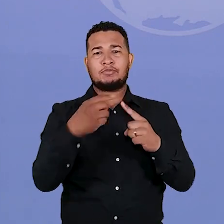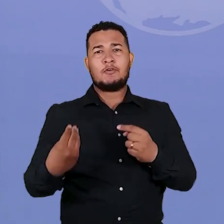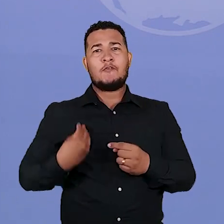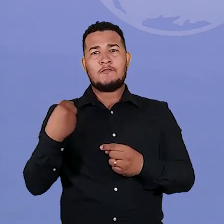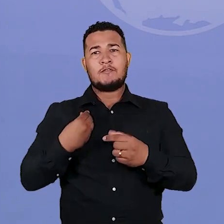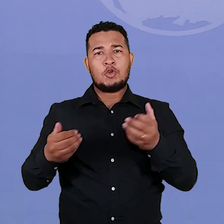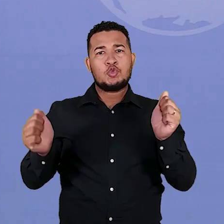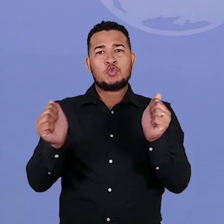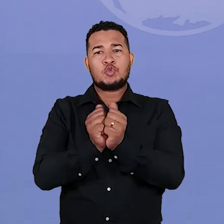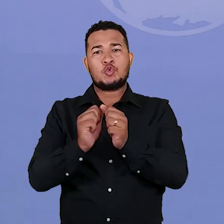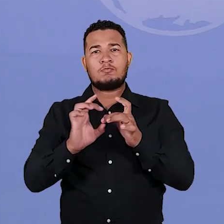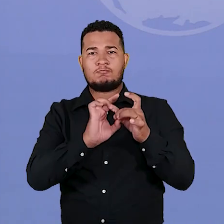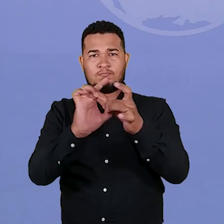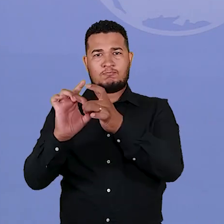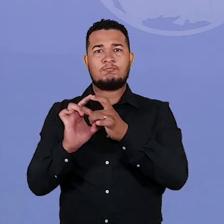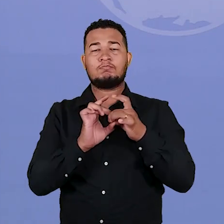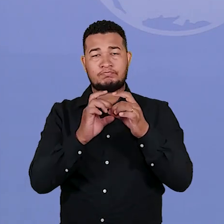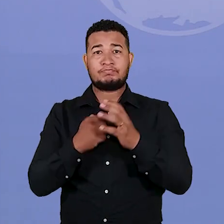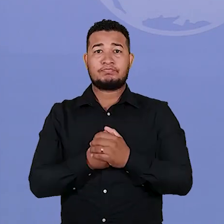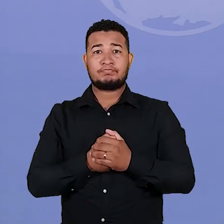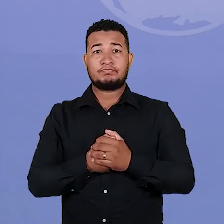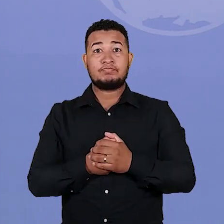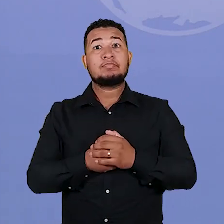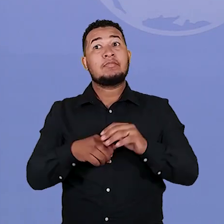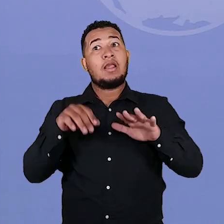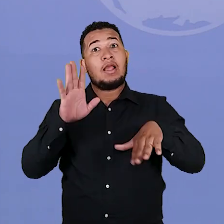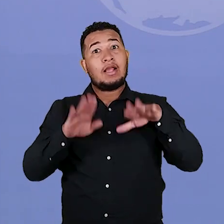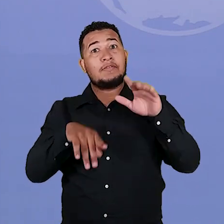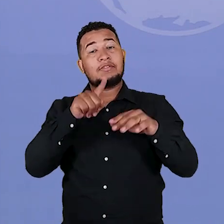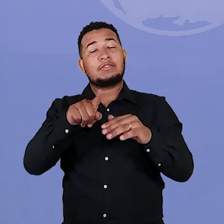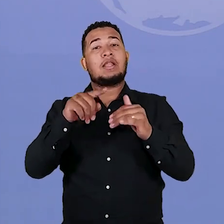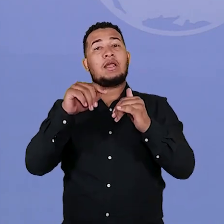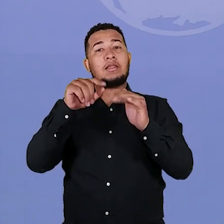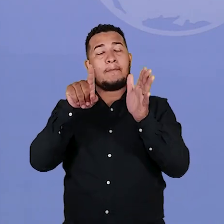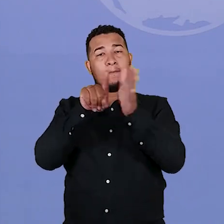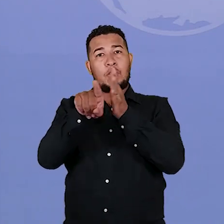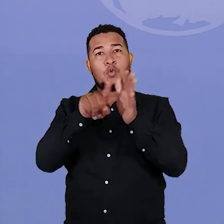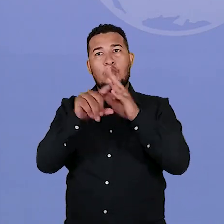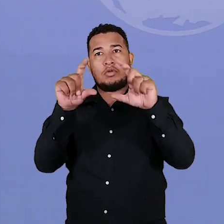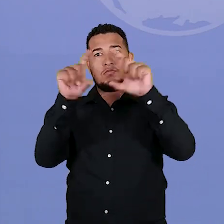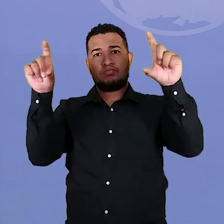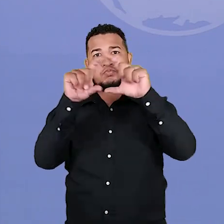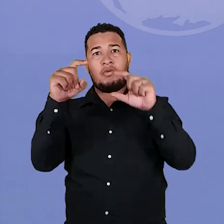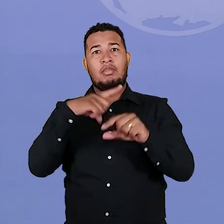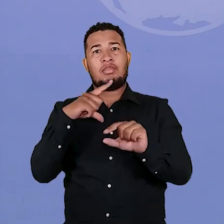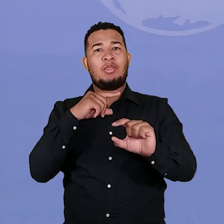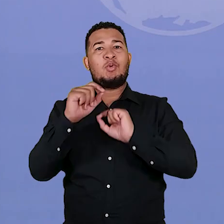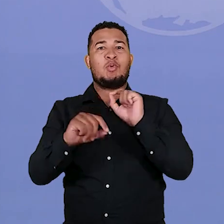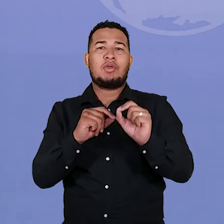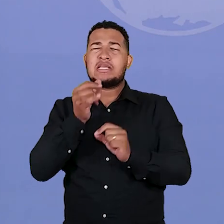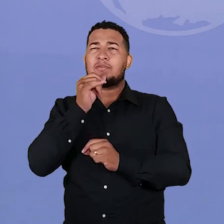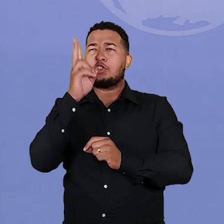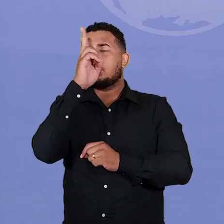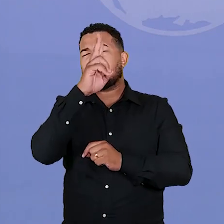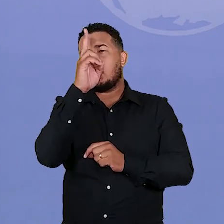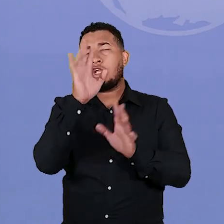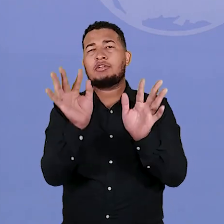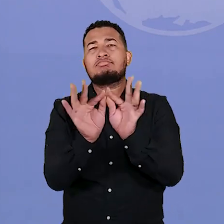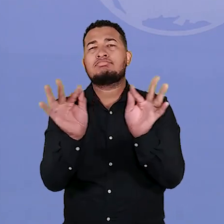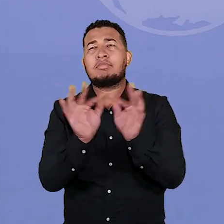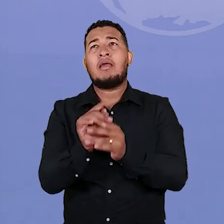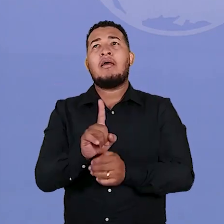espécies convivendo ali juntos, tá? Geralmente nas questões, no enunciado, eles colocam